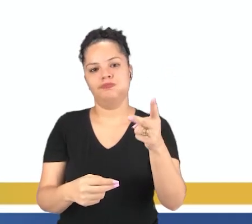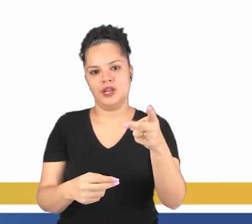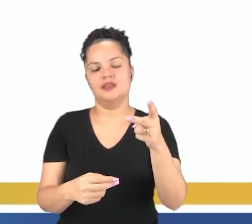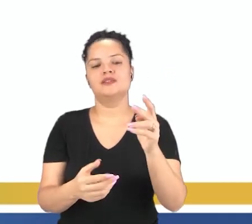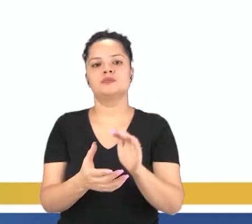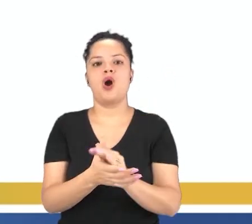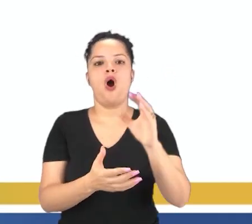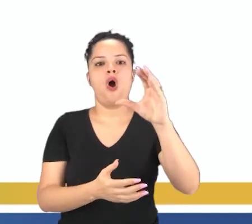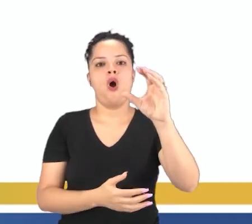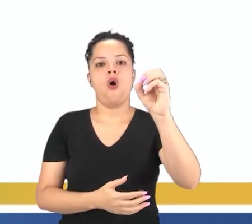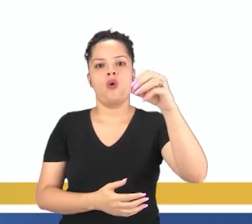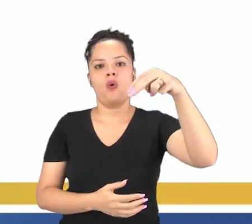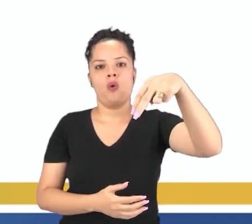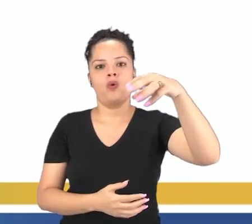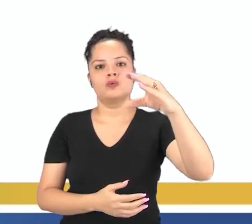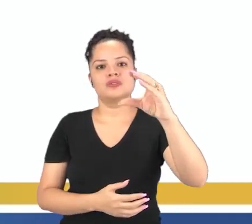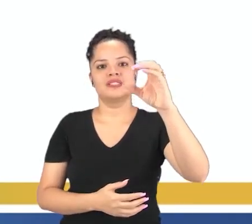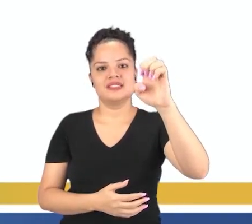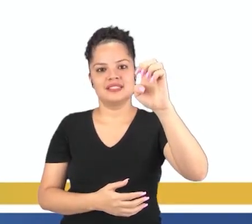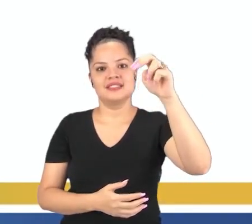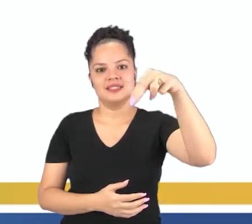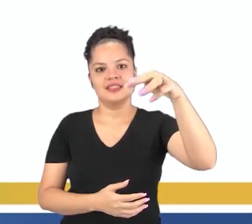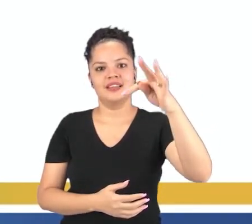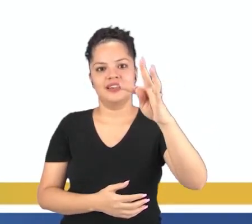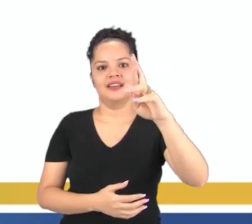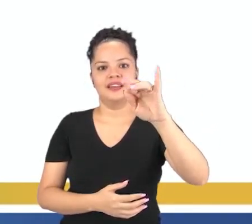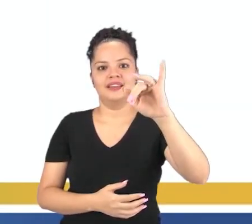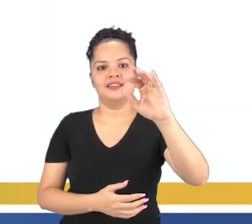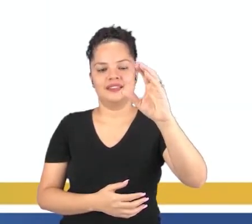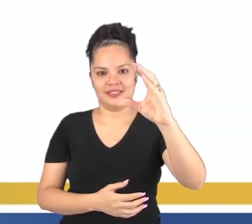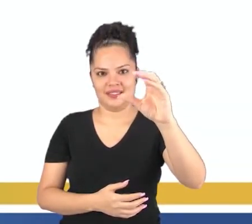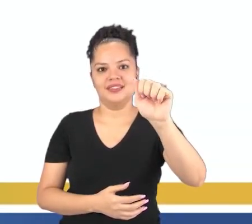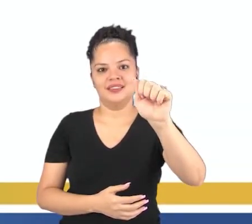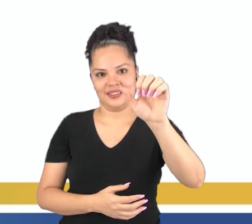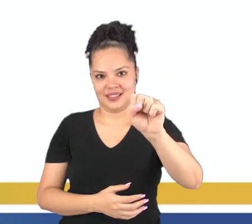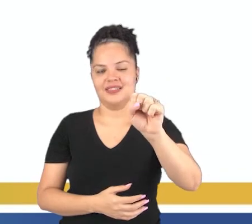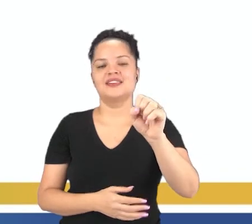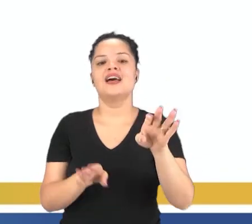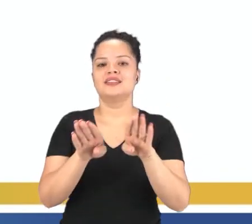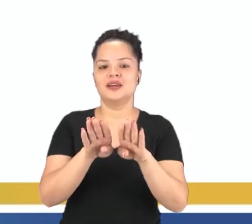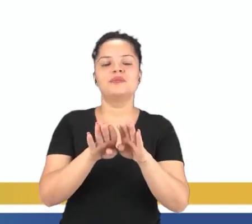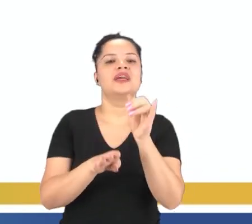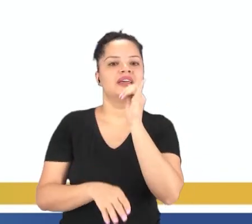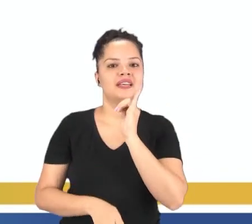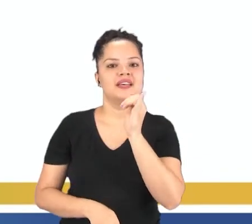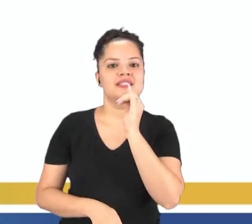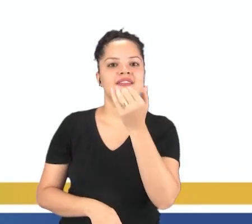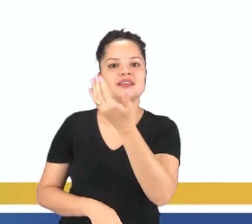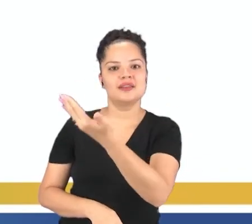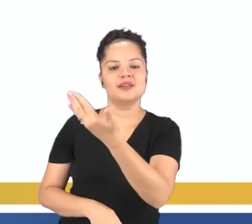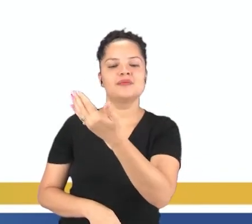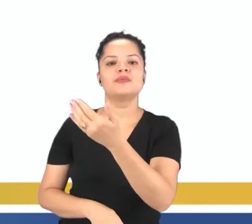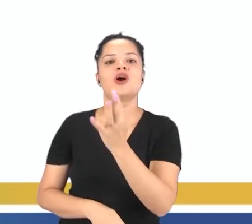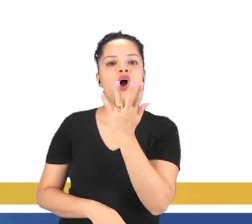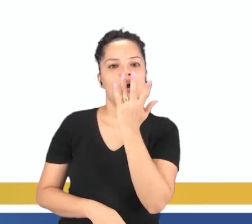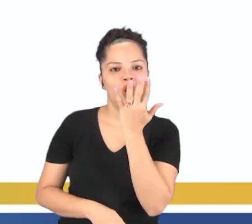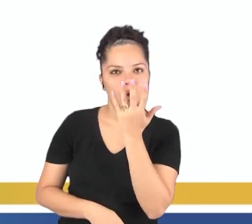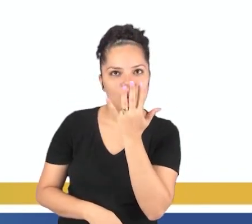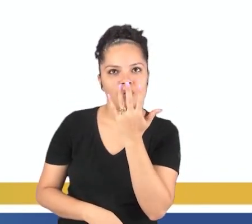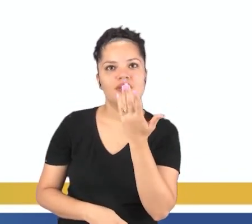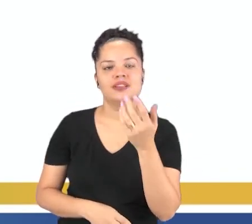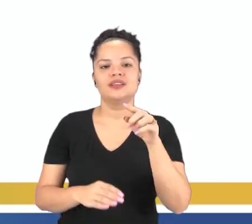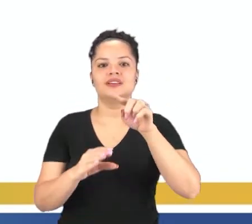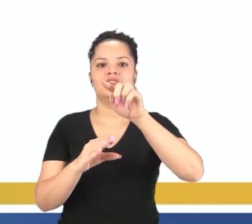circunferências concêntricas. Um outro exemplo, gente, seria esse exemplo colorido aí, ó. Nós também temos circunferências concêntricas.